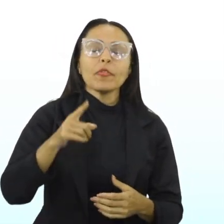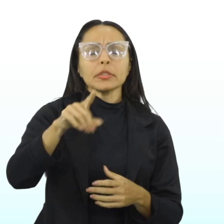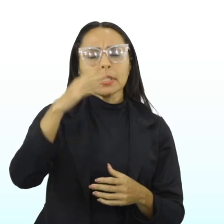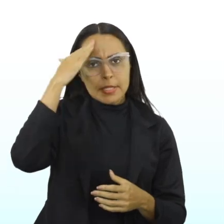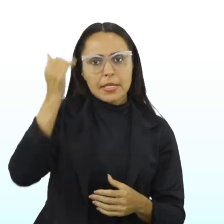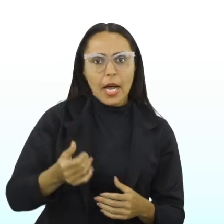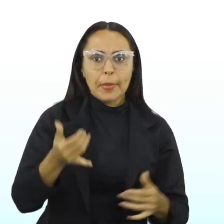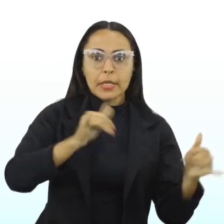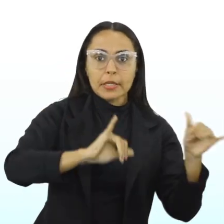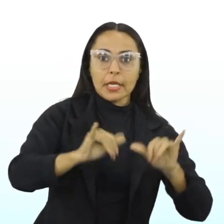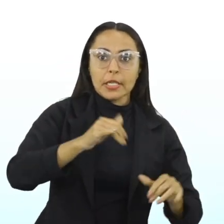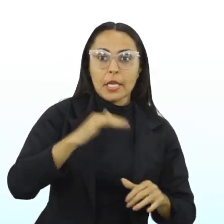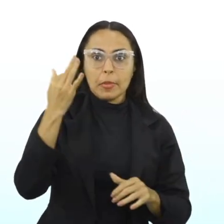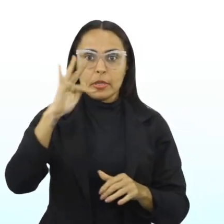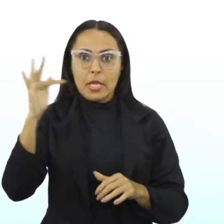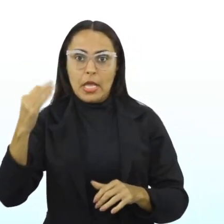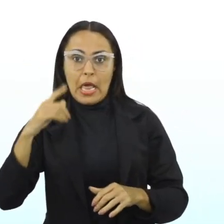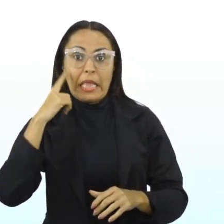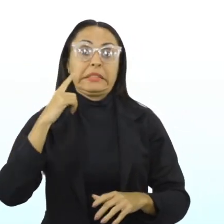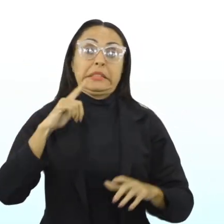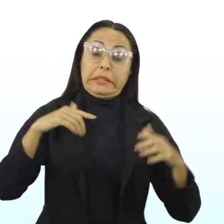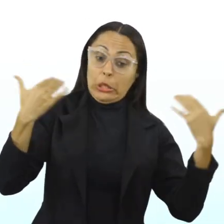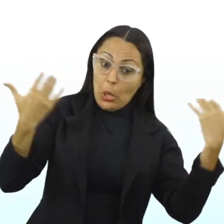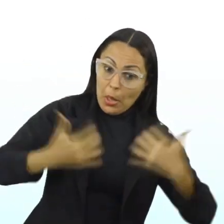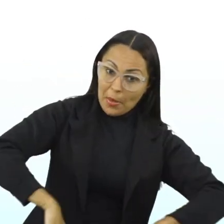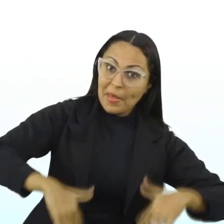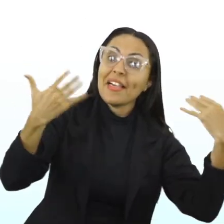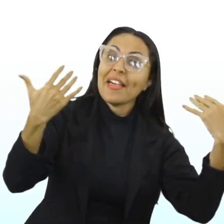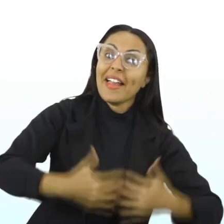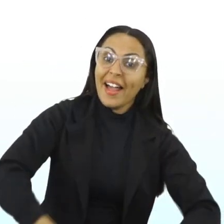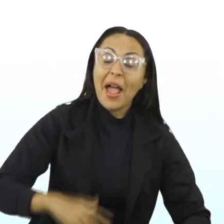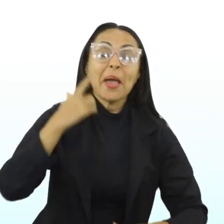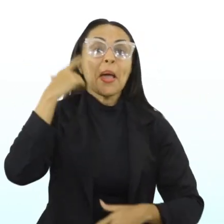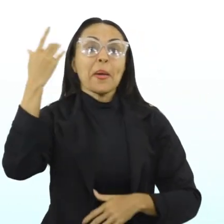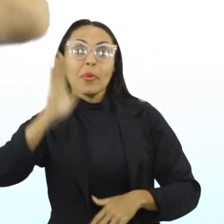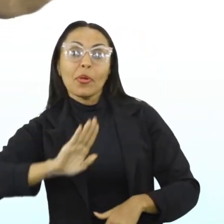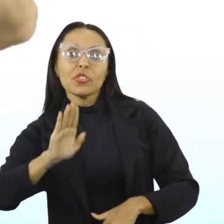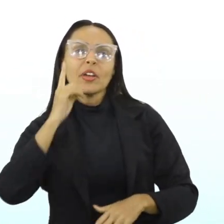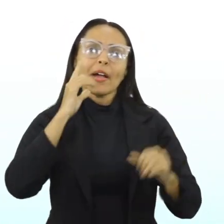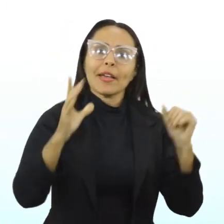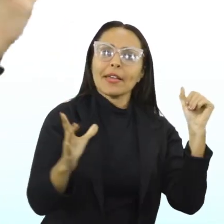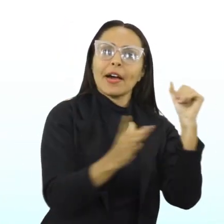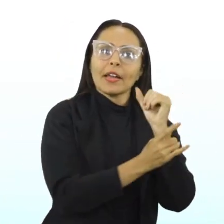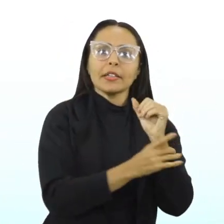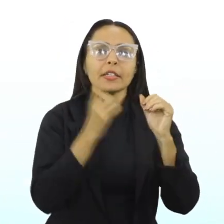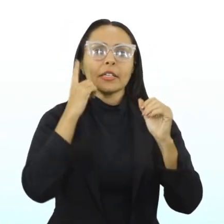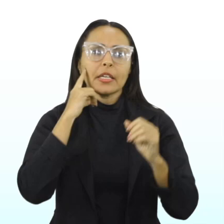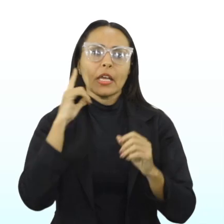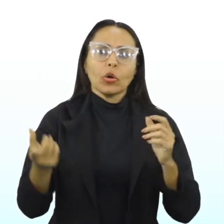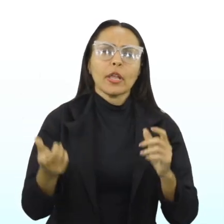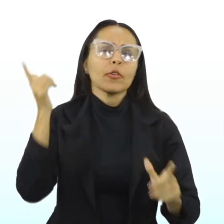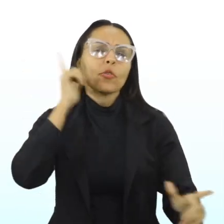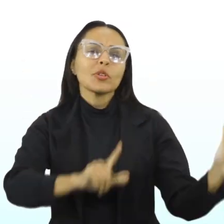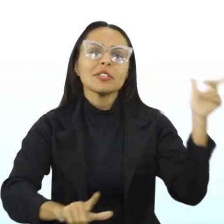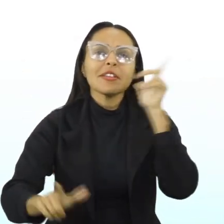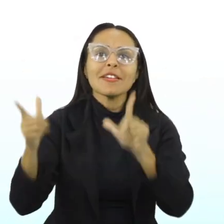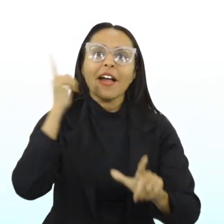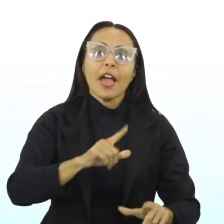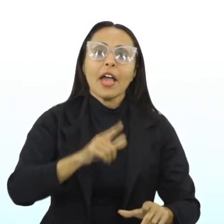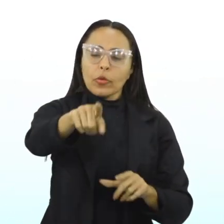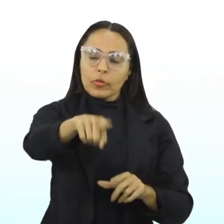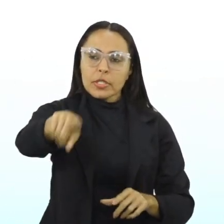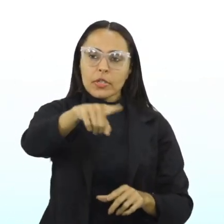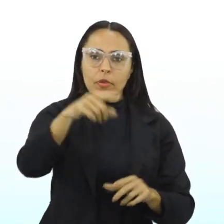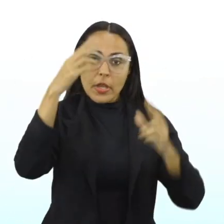Química e Física é pedreira, viu? E Biologia vai garantir os teus acertos. Então, eu preciso que vocês fiquem